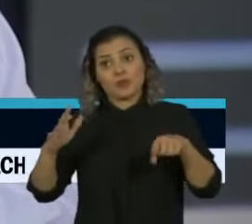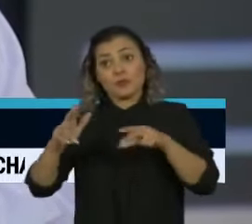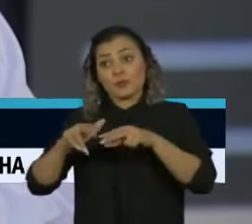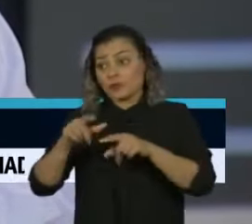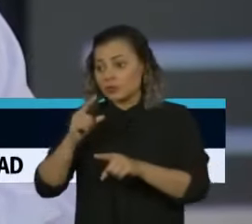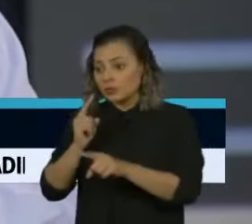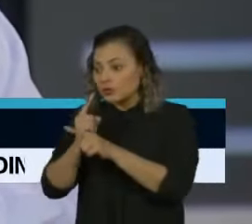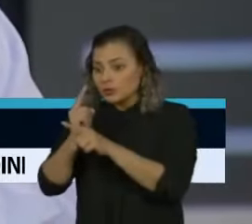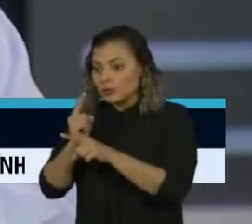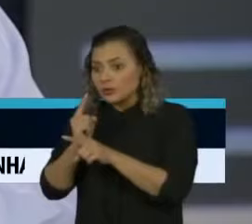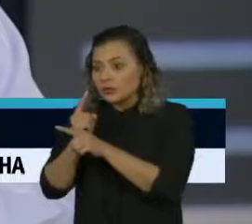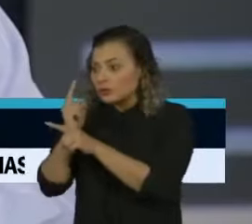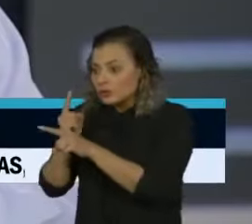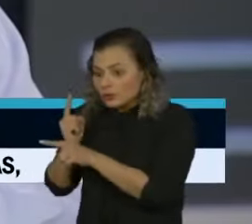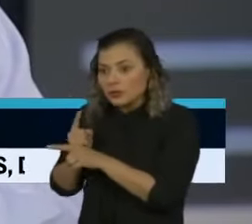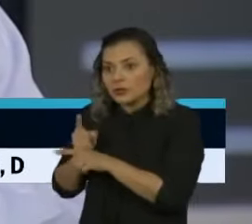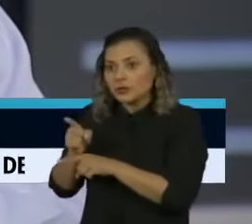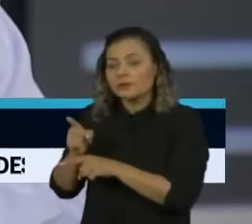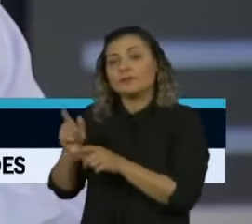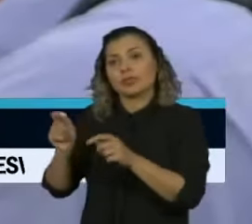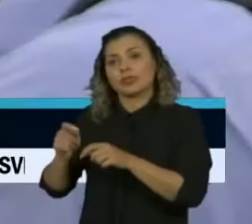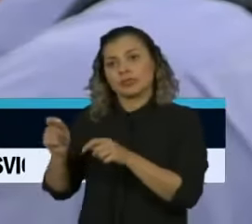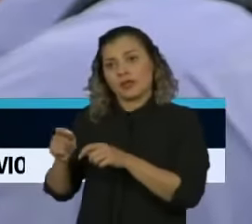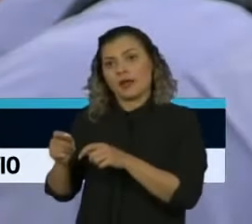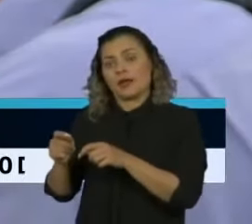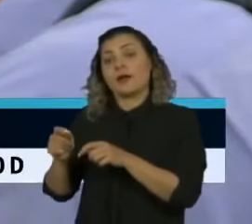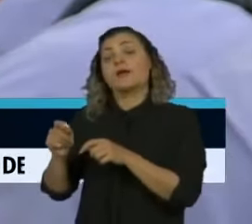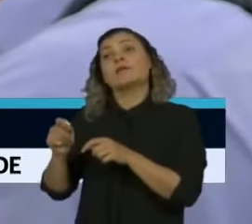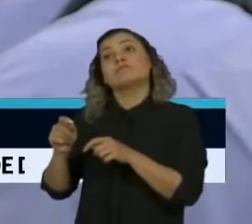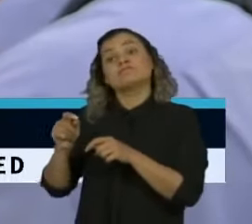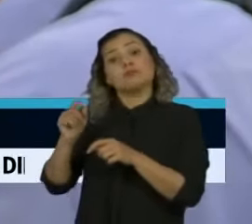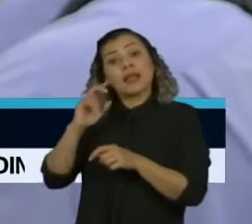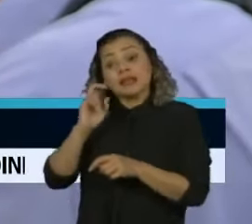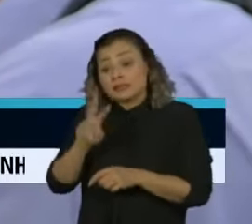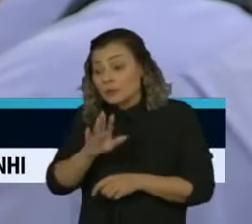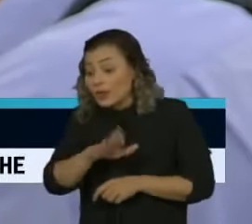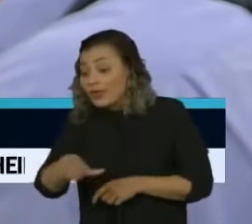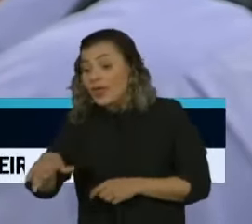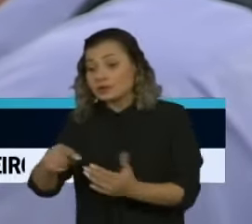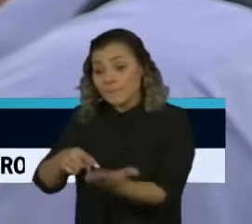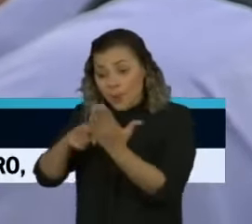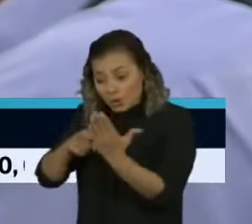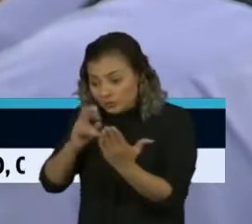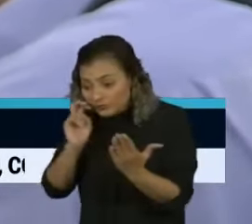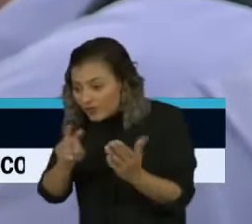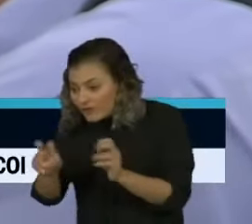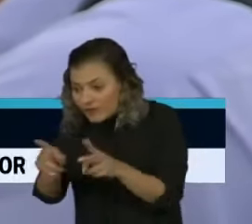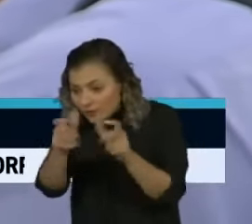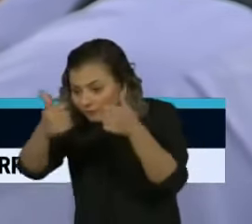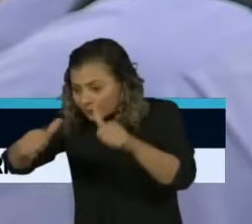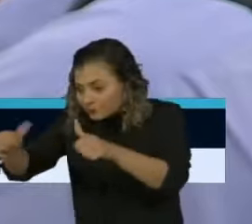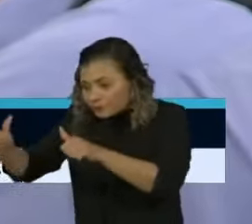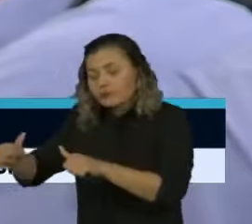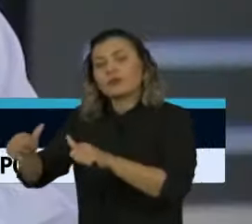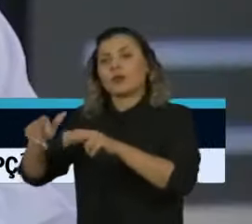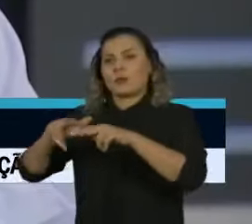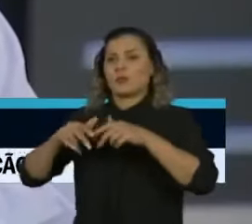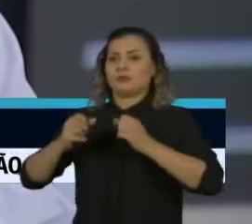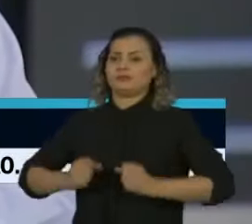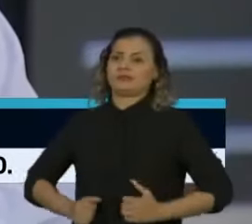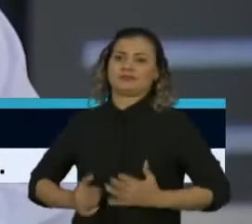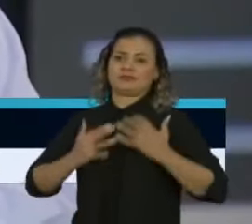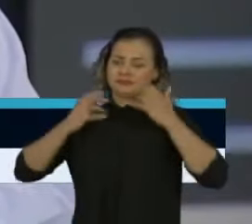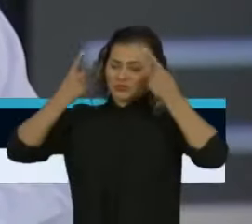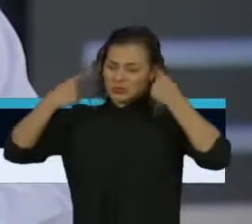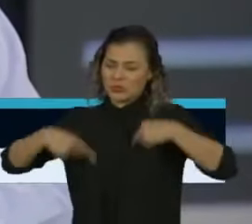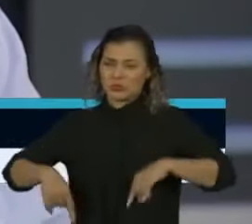diagnóstico dessa doença dá para fazer pelo que a criança apresenta. Então, um processo inflamatório